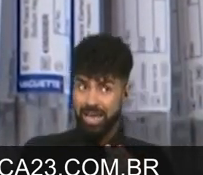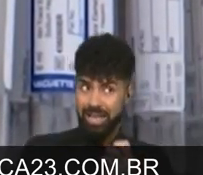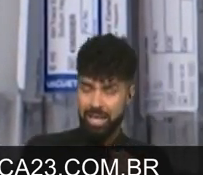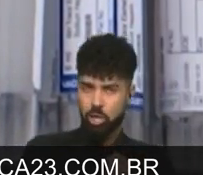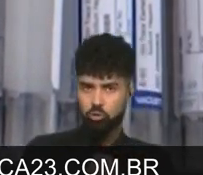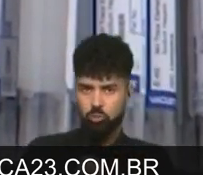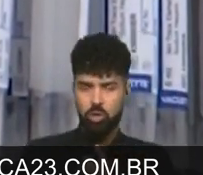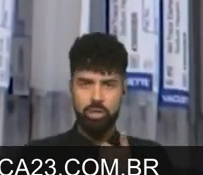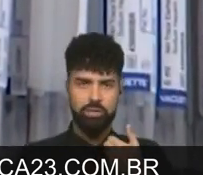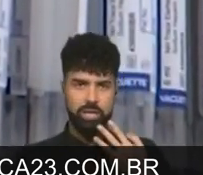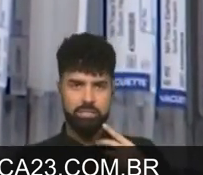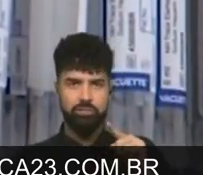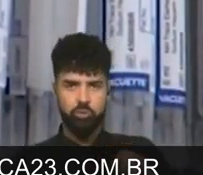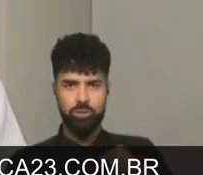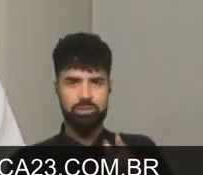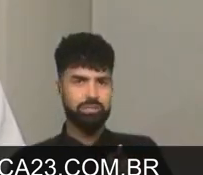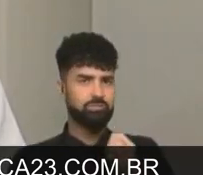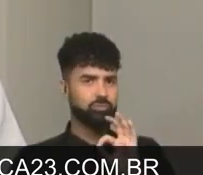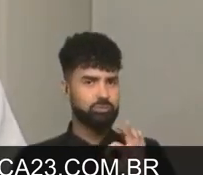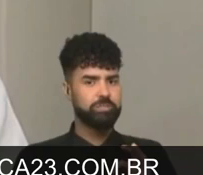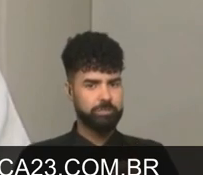de 13,6%